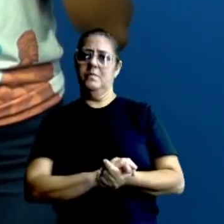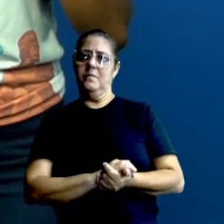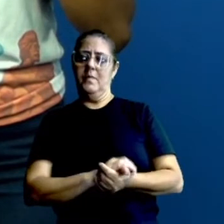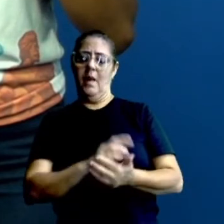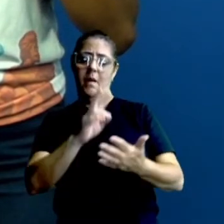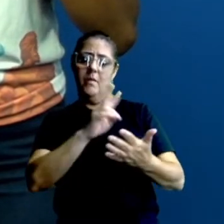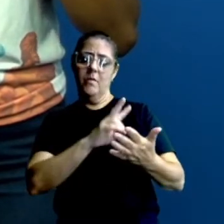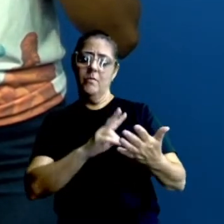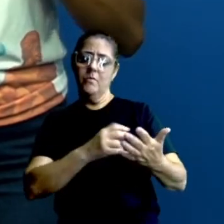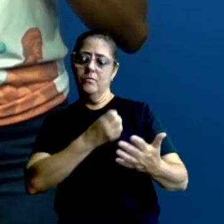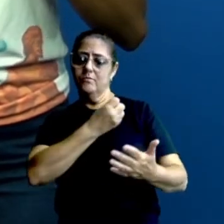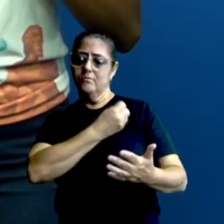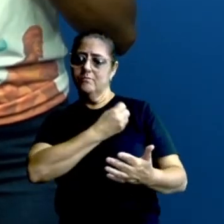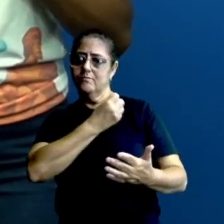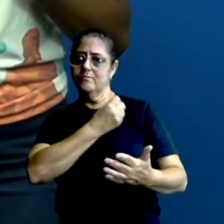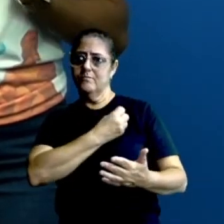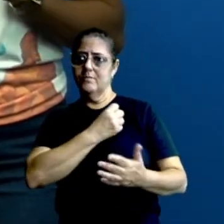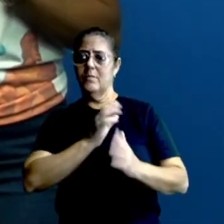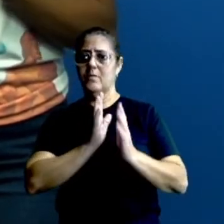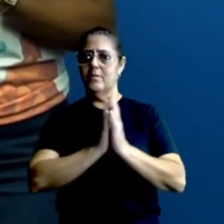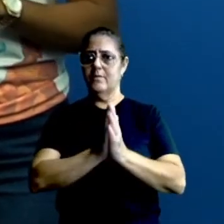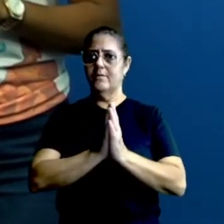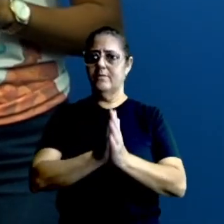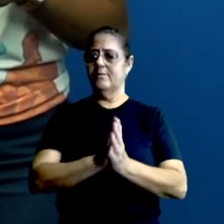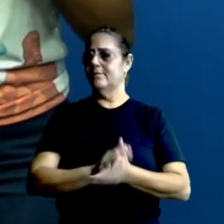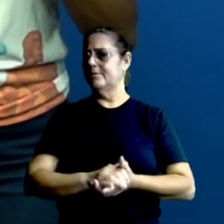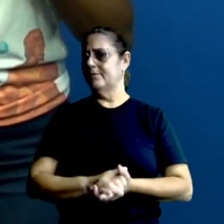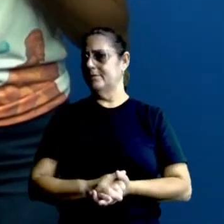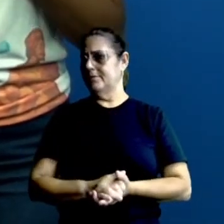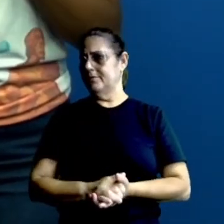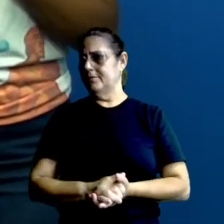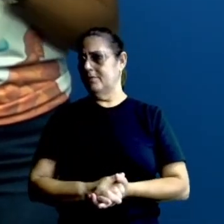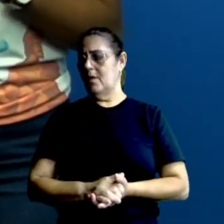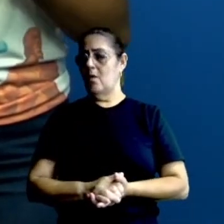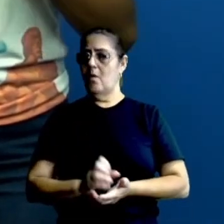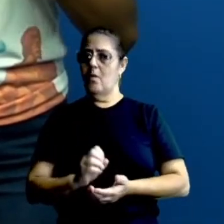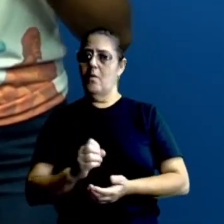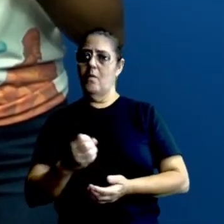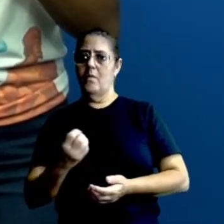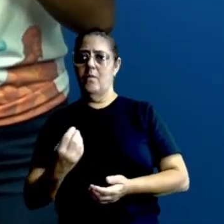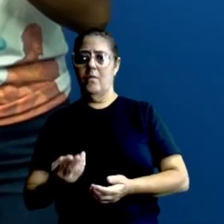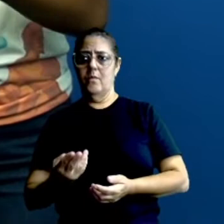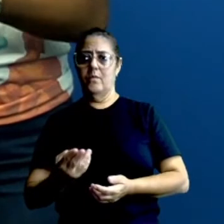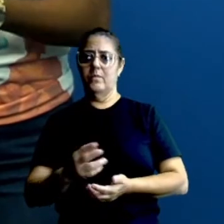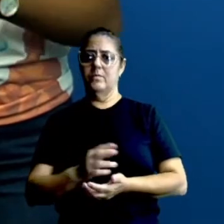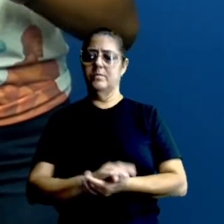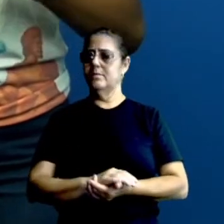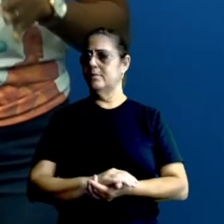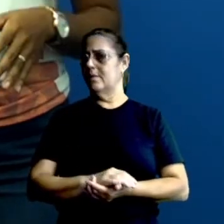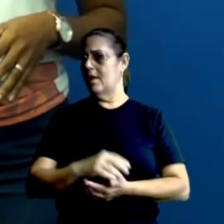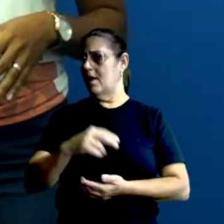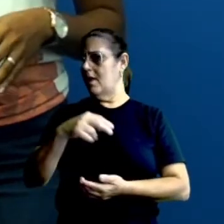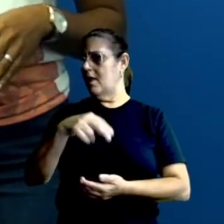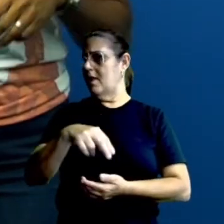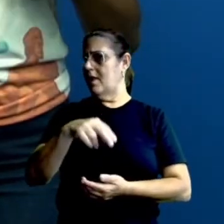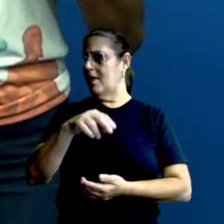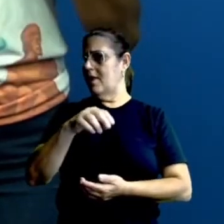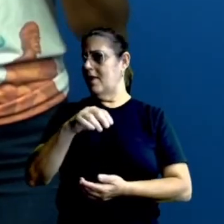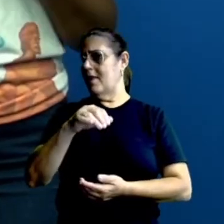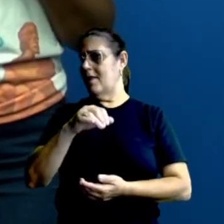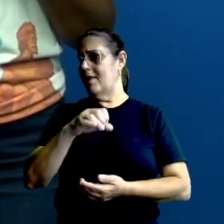9 a gente chama de 9. Então, sempre o número em inglês. Open your books on page 9,